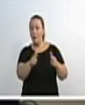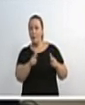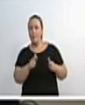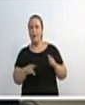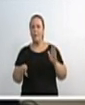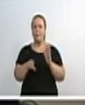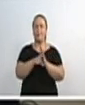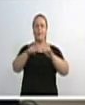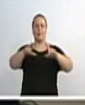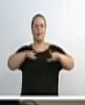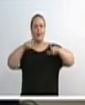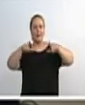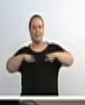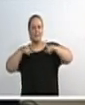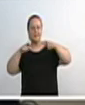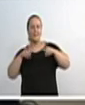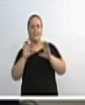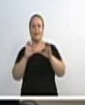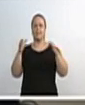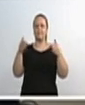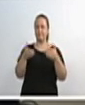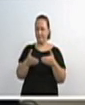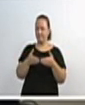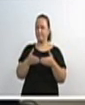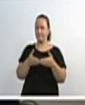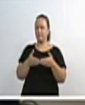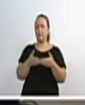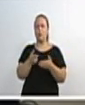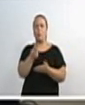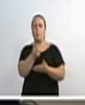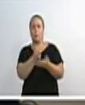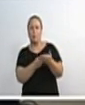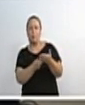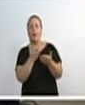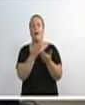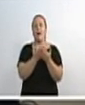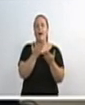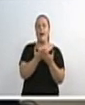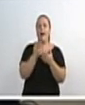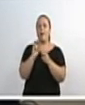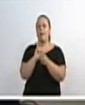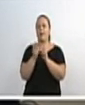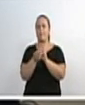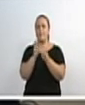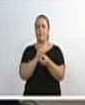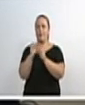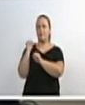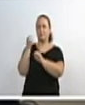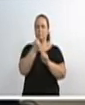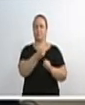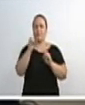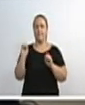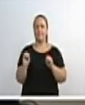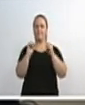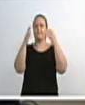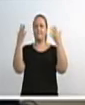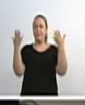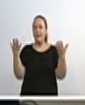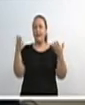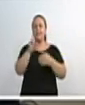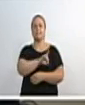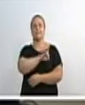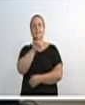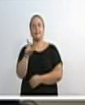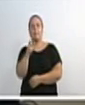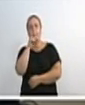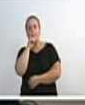áreas de lazer, para a comunidade, concursos, aulas de futebol, capoeira, taekwondo, festas de Dia dos